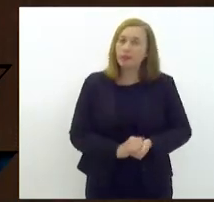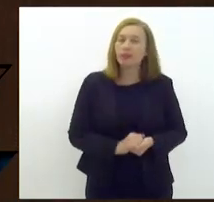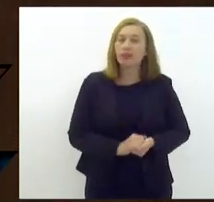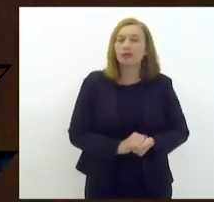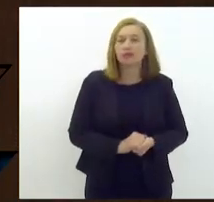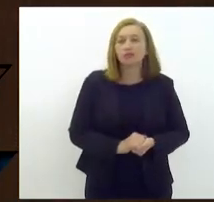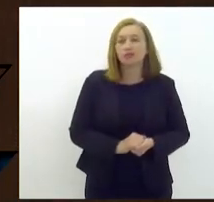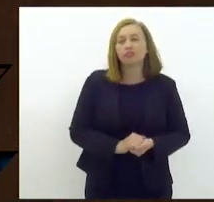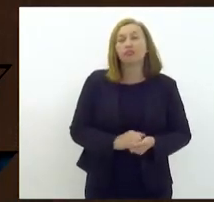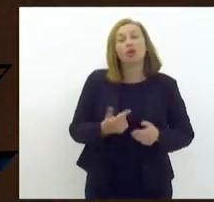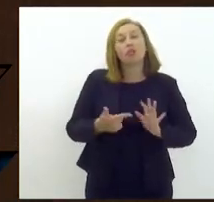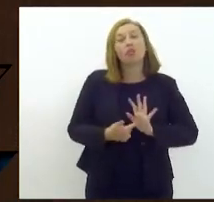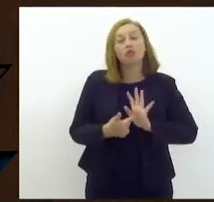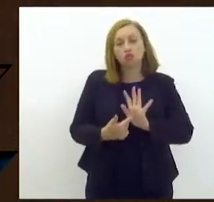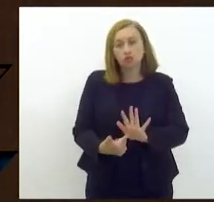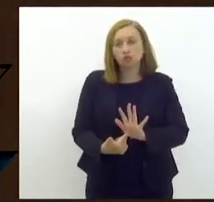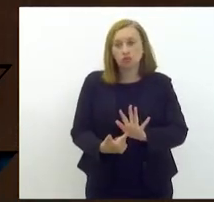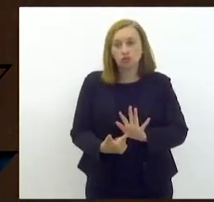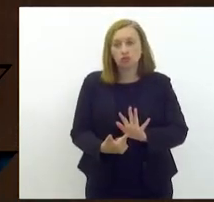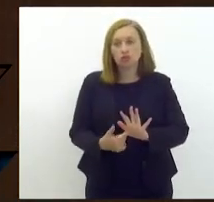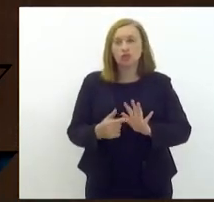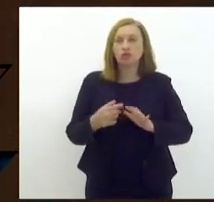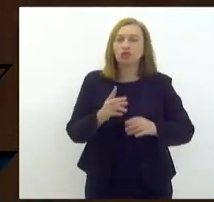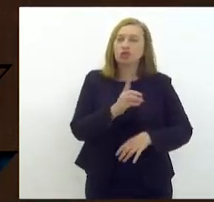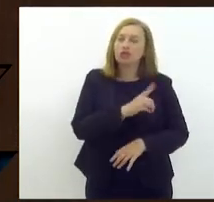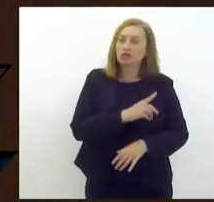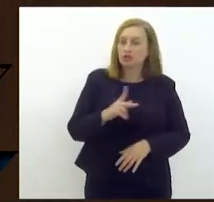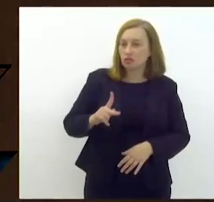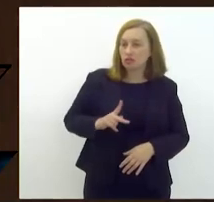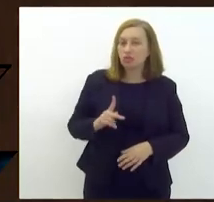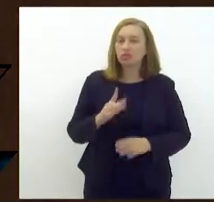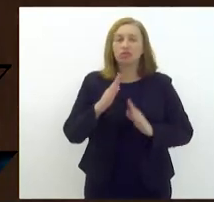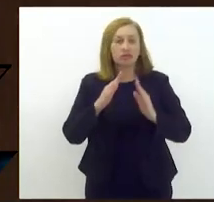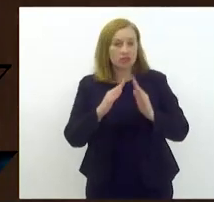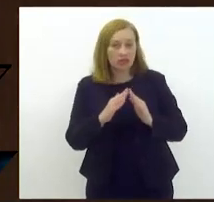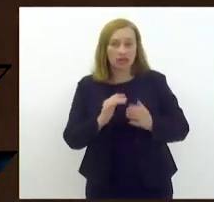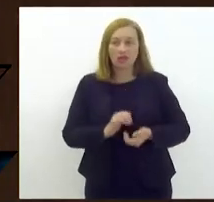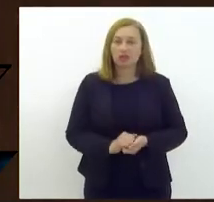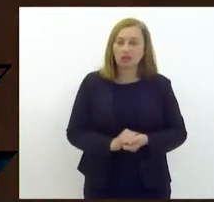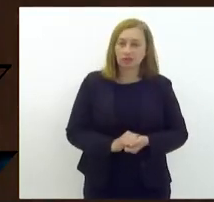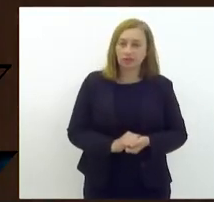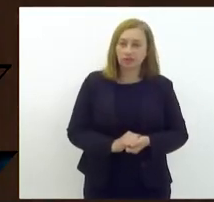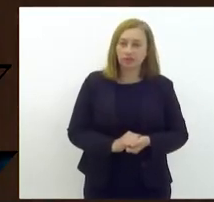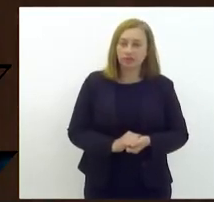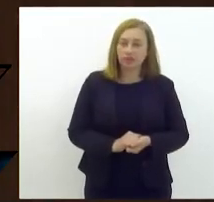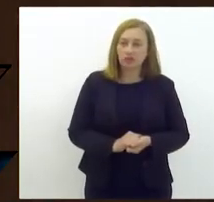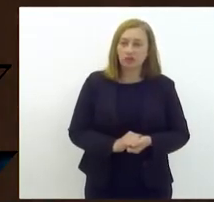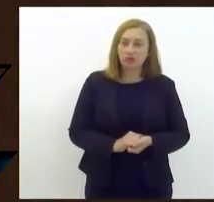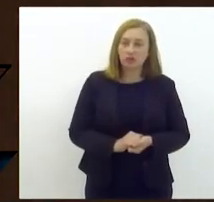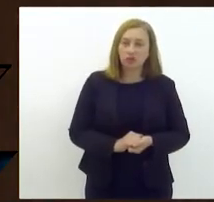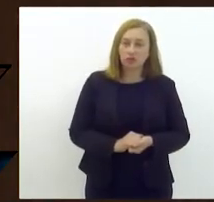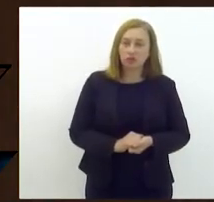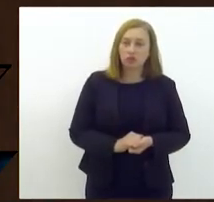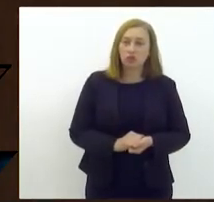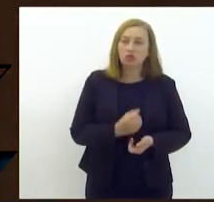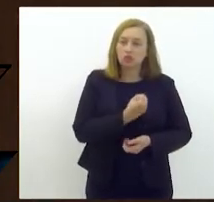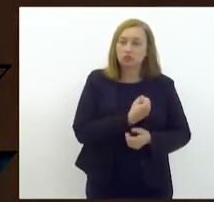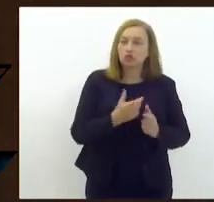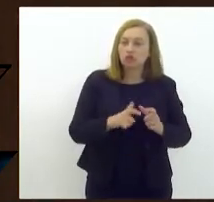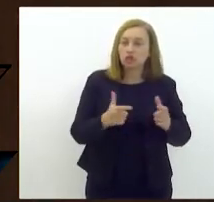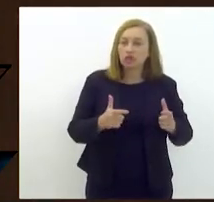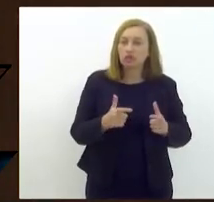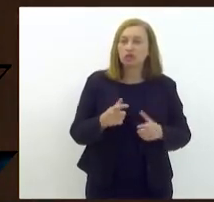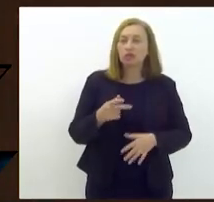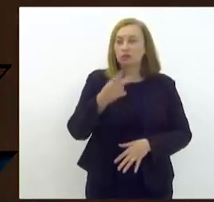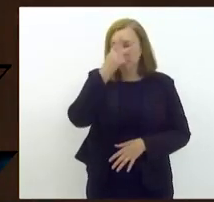de contas demonstrou-se a Defensoria Pública aqui nessa casa de que os maiores equívocos são com pessoas